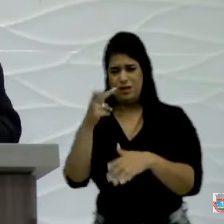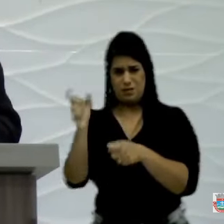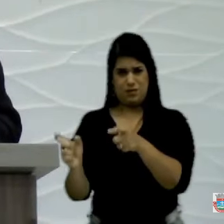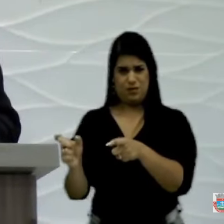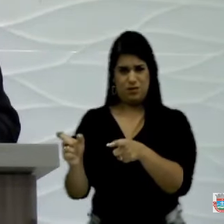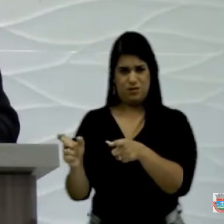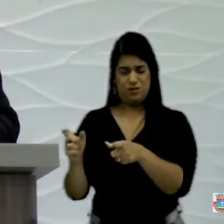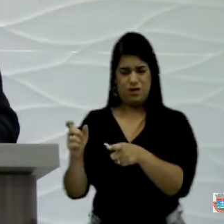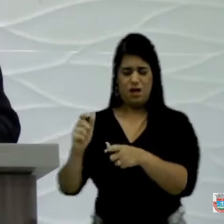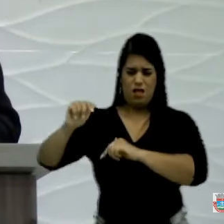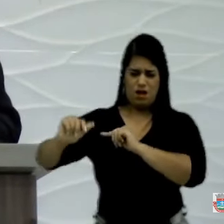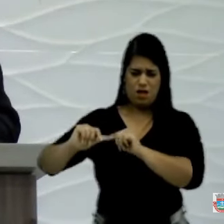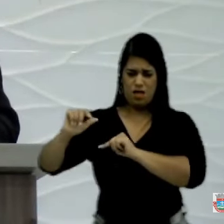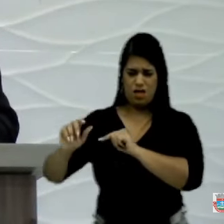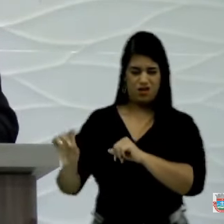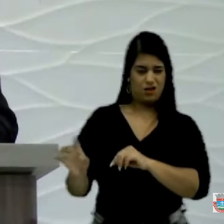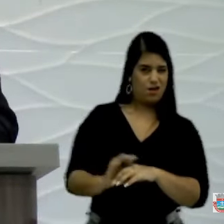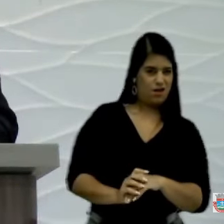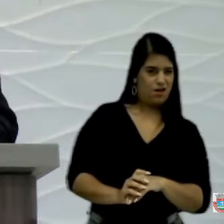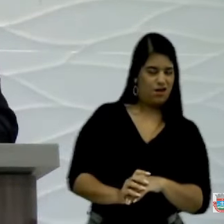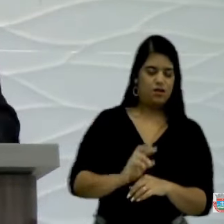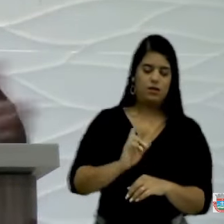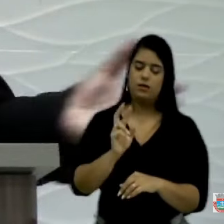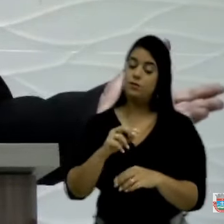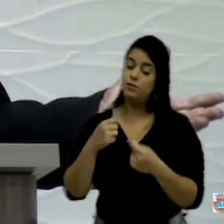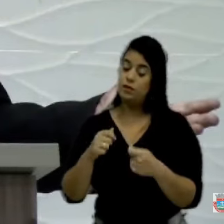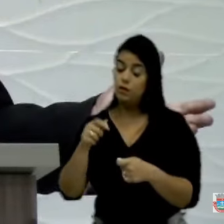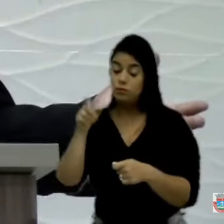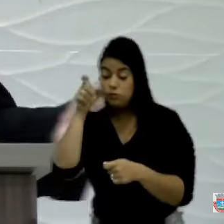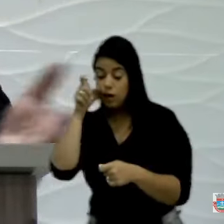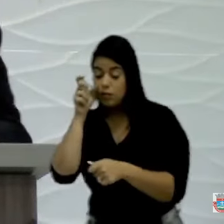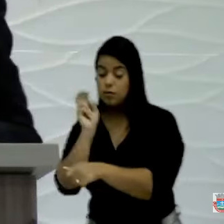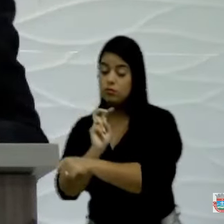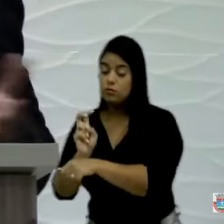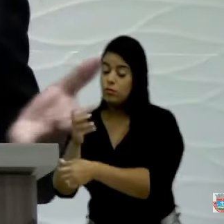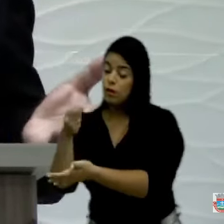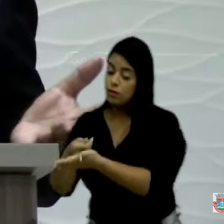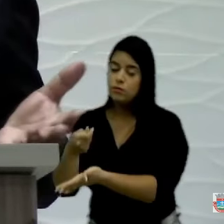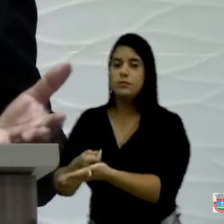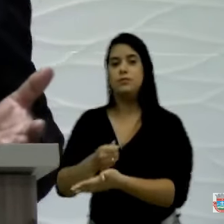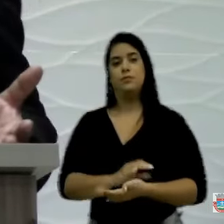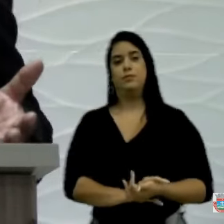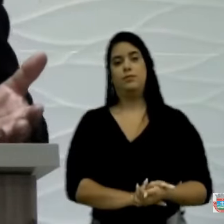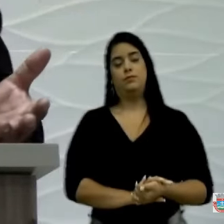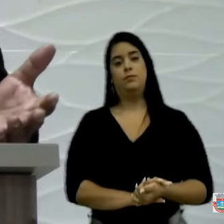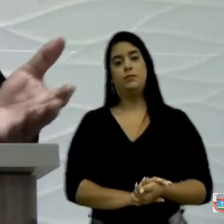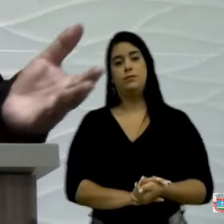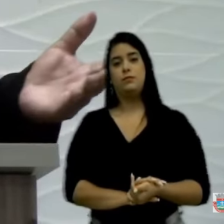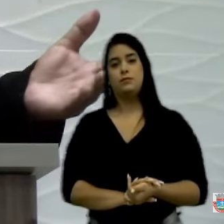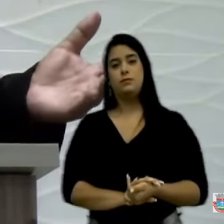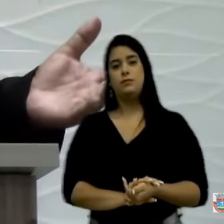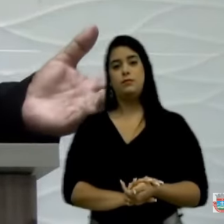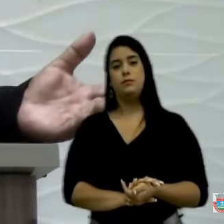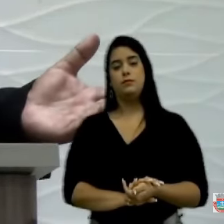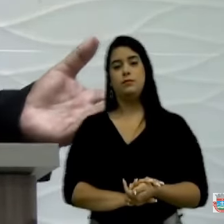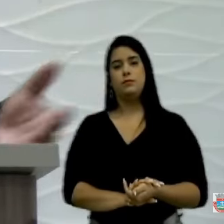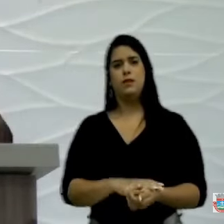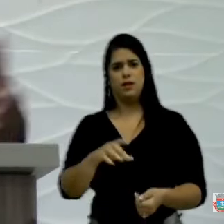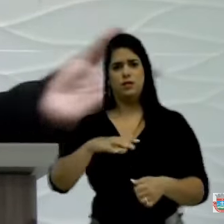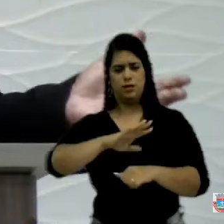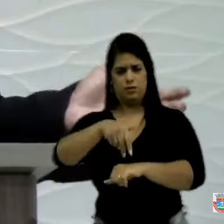como é que vai sair o serviço, quando você for olhar no final. É o que está acontecendo. Começa as obras, não tem que fiscalizar. Mas tem uma praça de evento